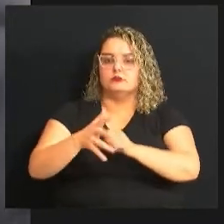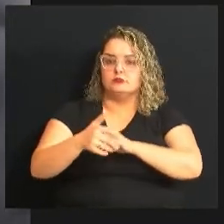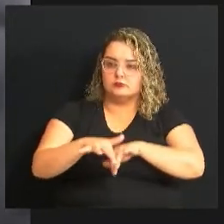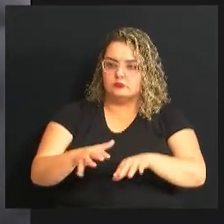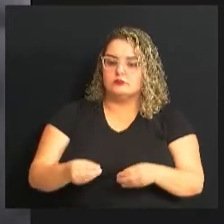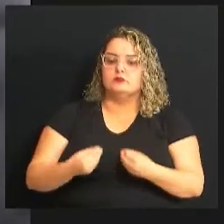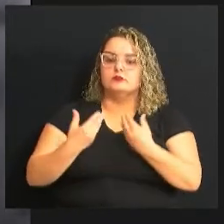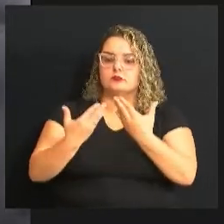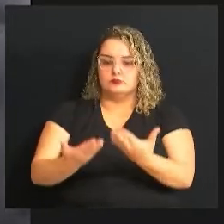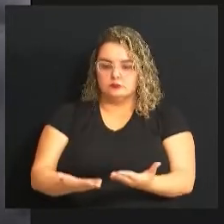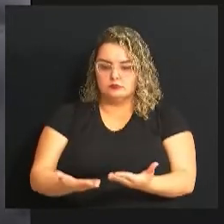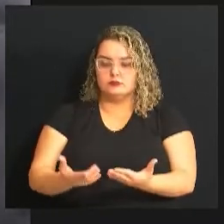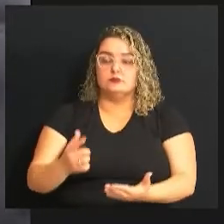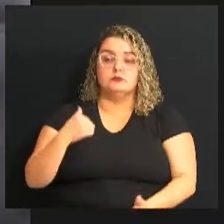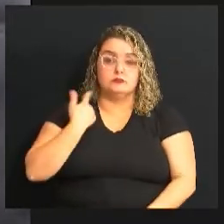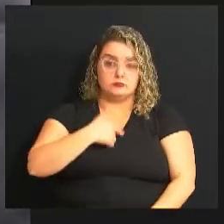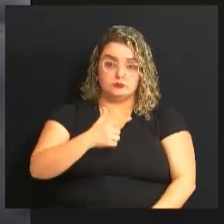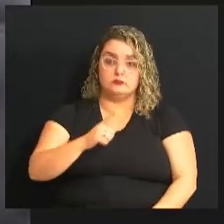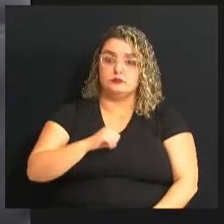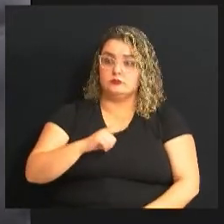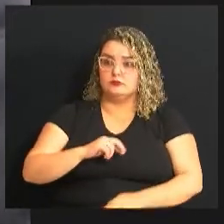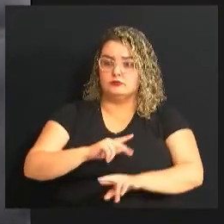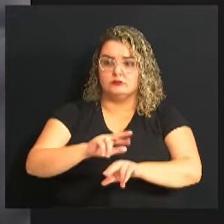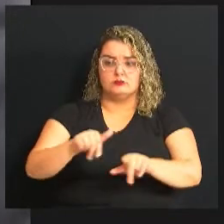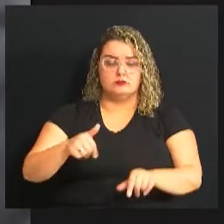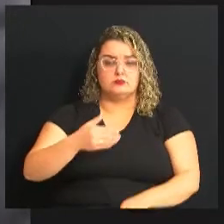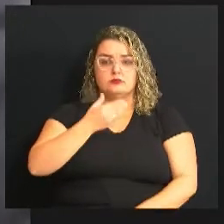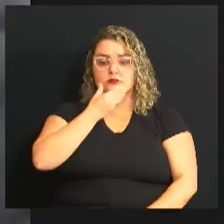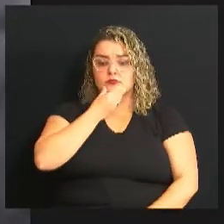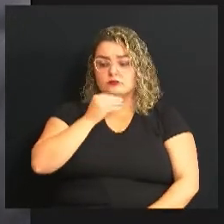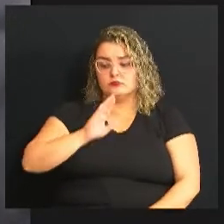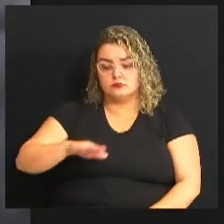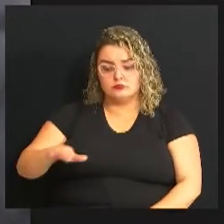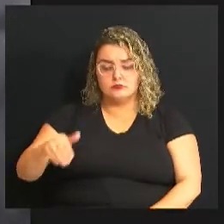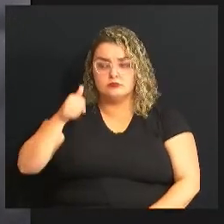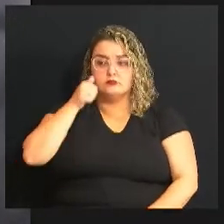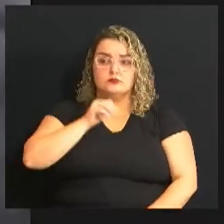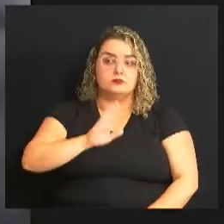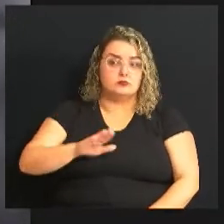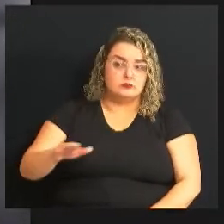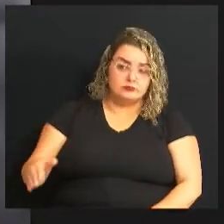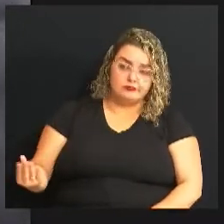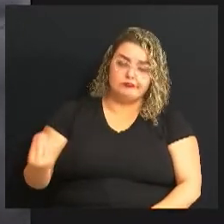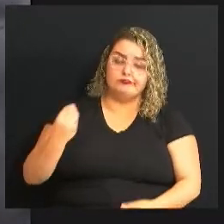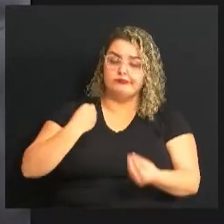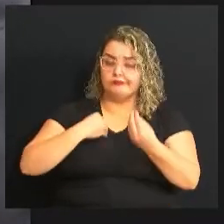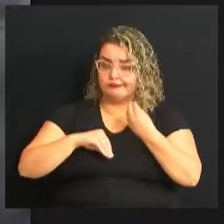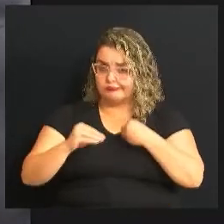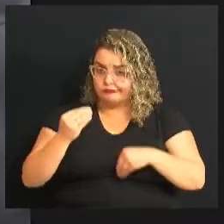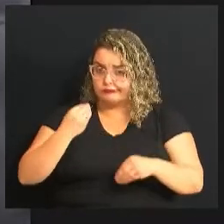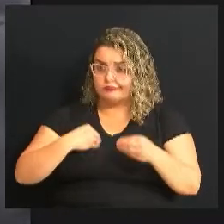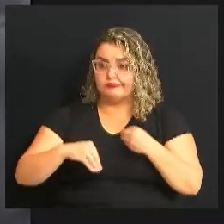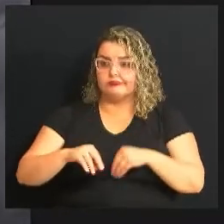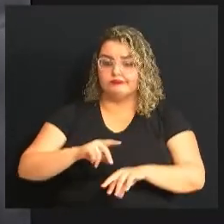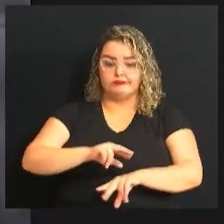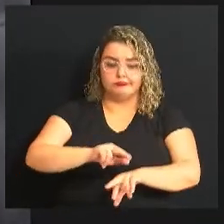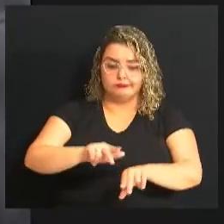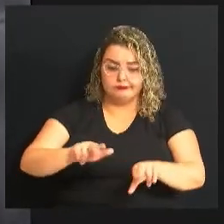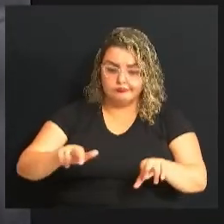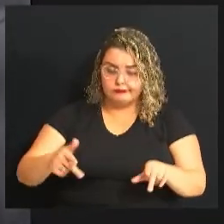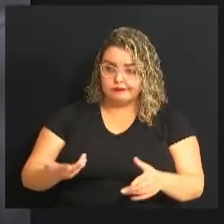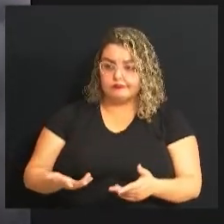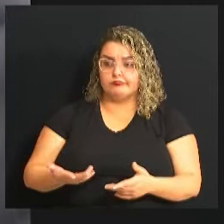Nós tivemos aí muitos meninos e meninas entrando em processo de depressão, muitos